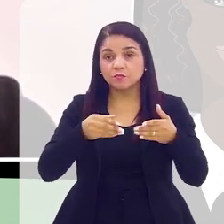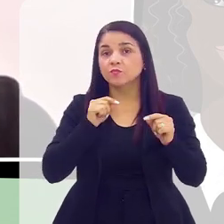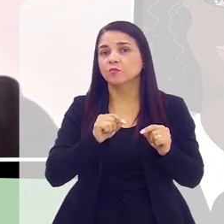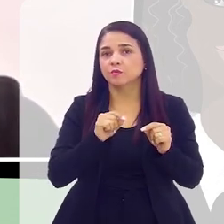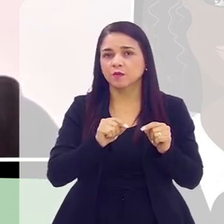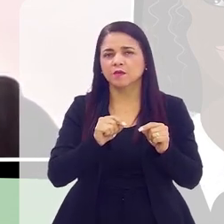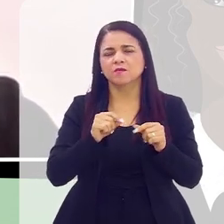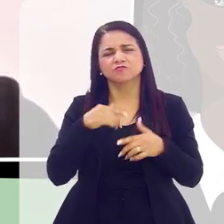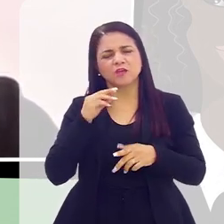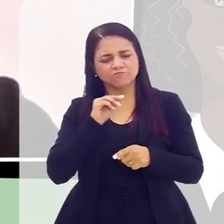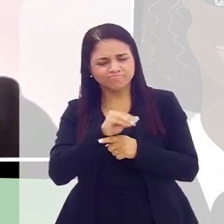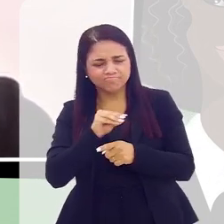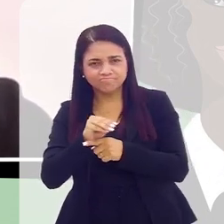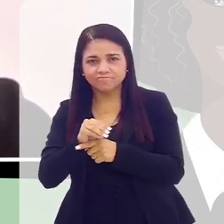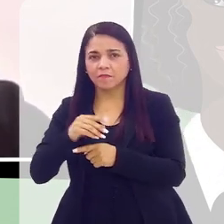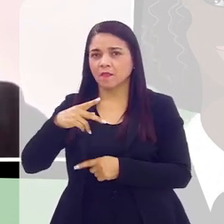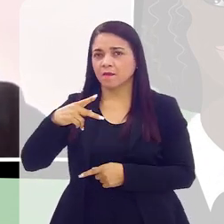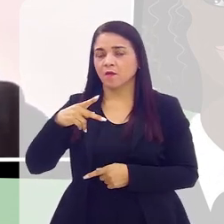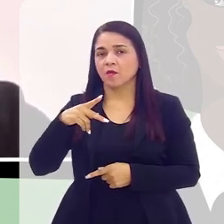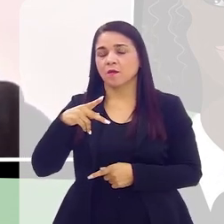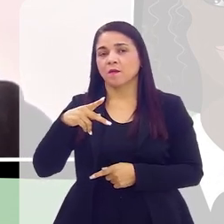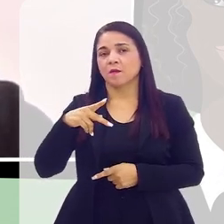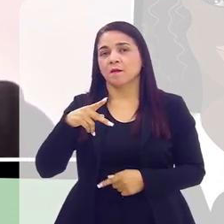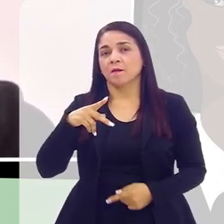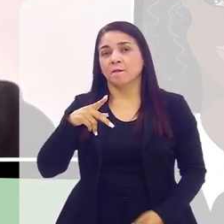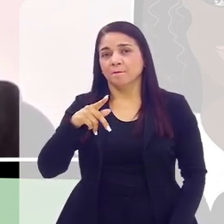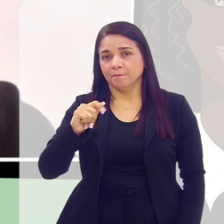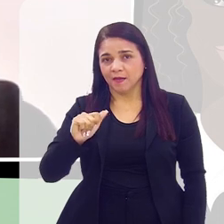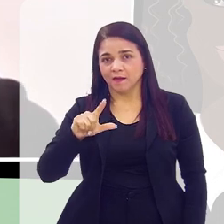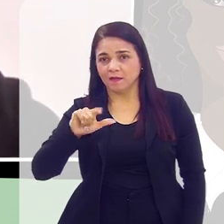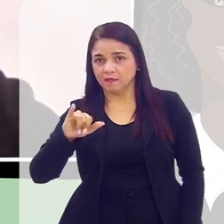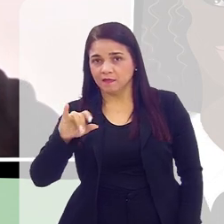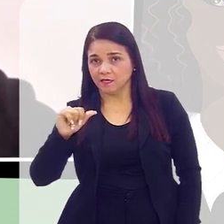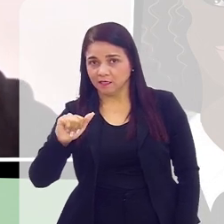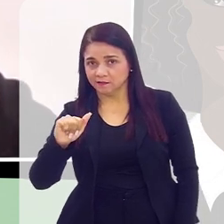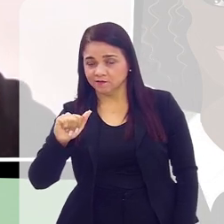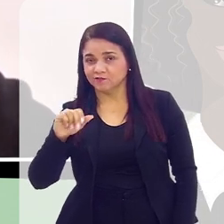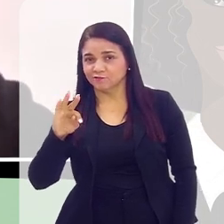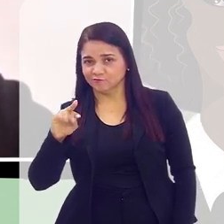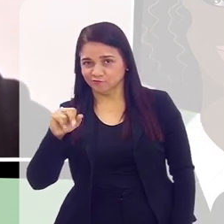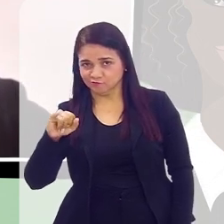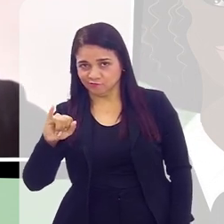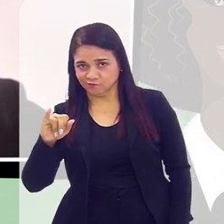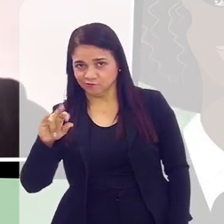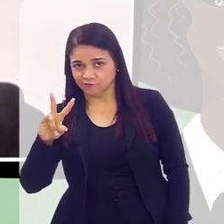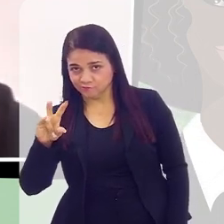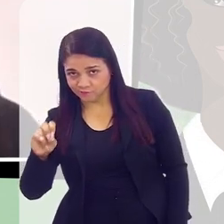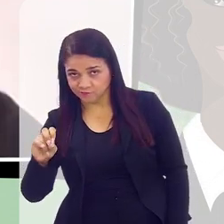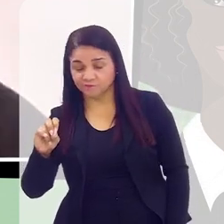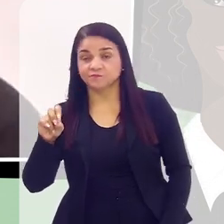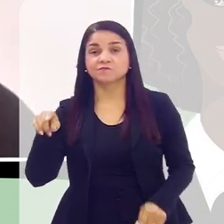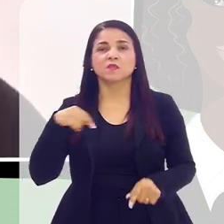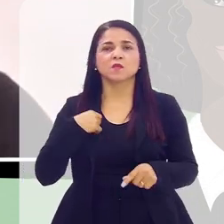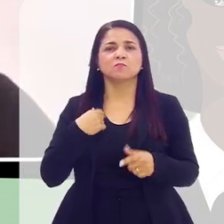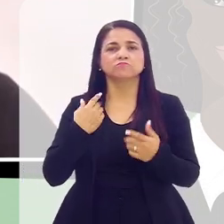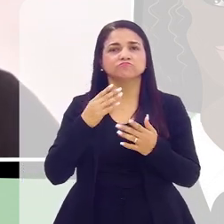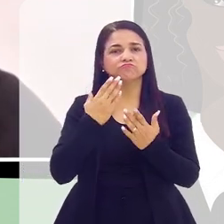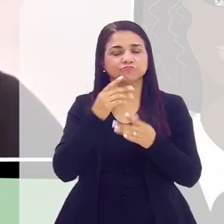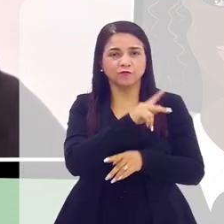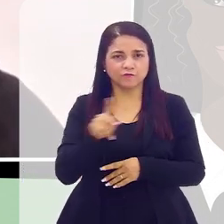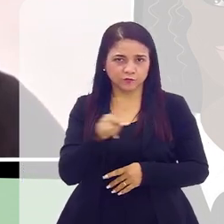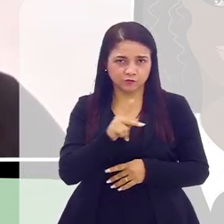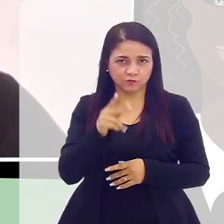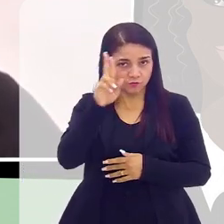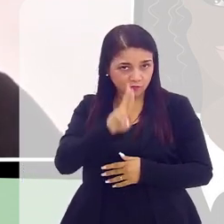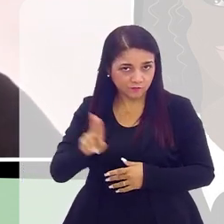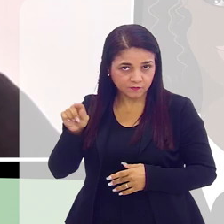com cuidados paliativos já tem um tempo, sou professor na Universidade Federal e estava fazendo um estudo